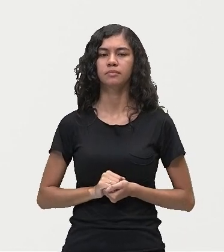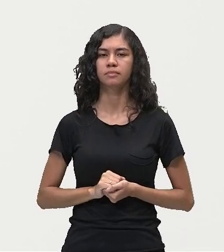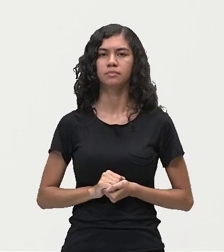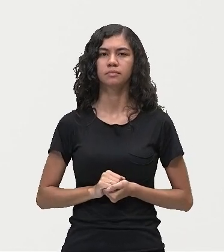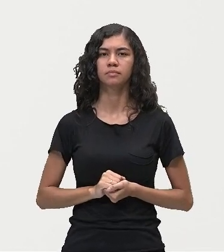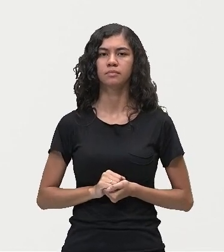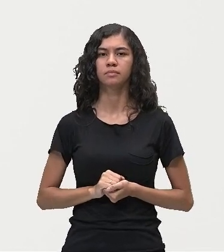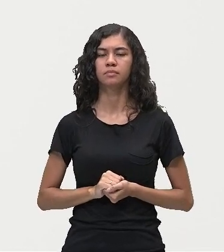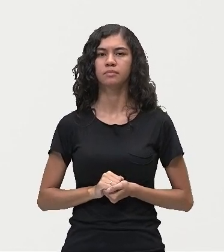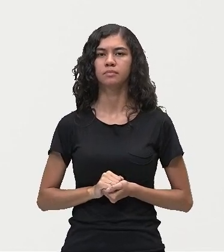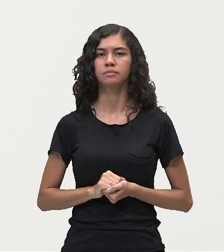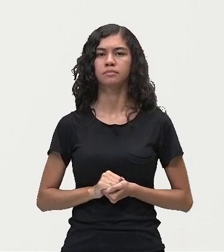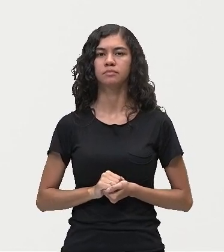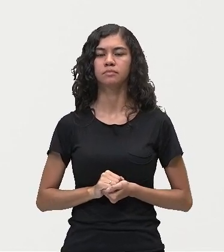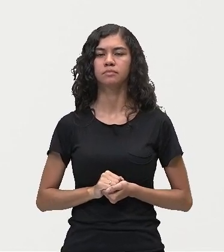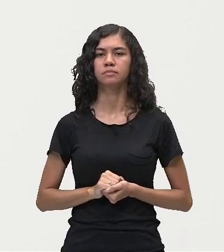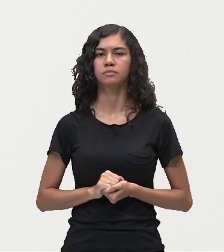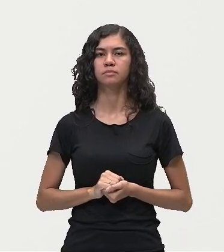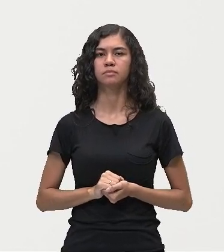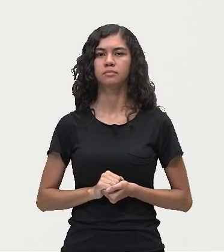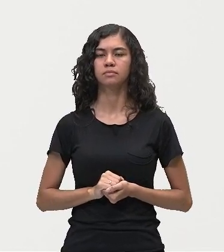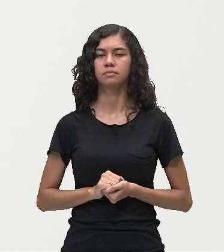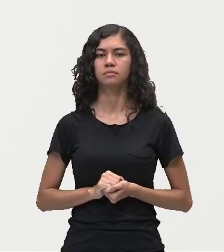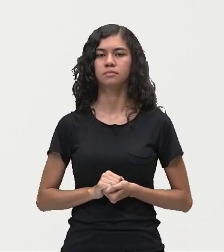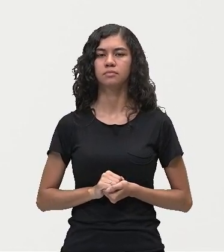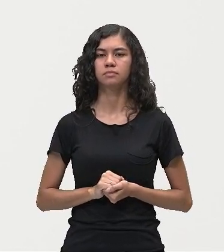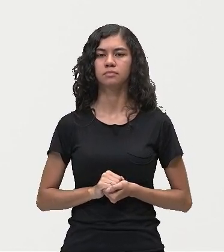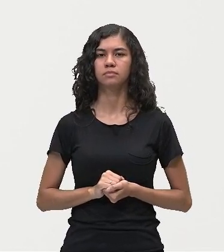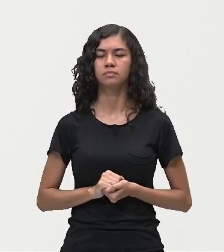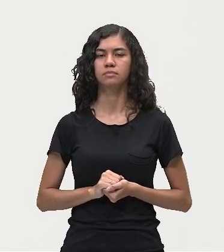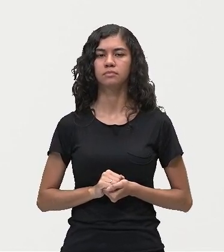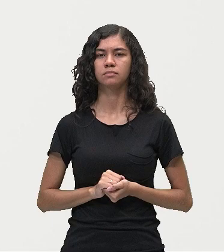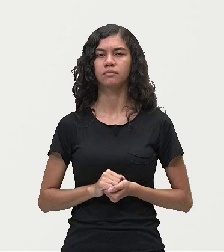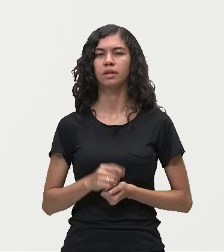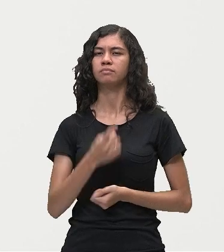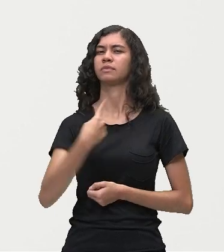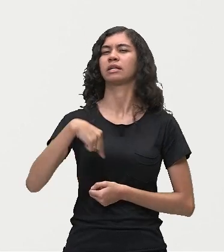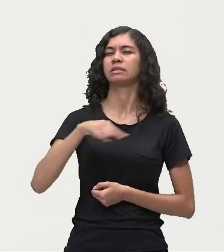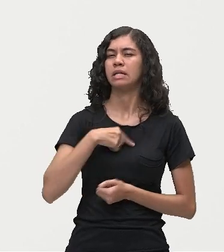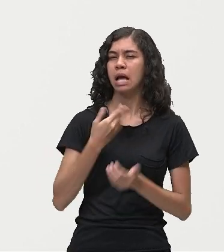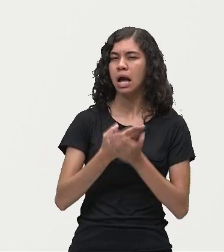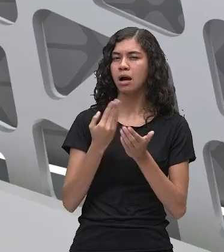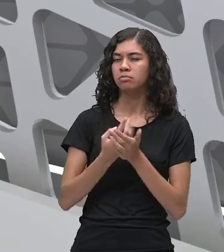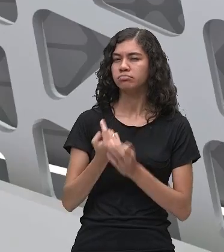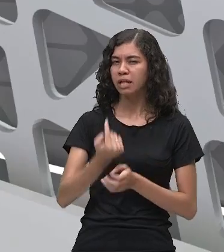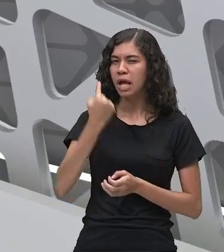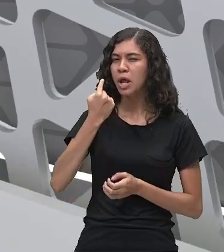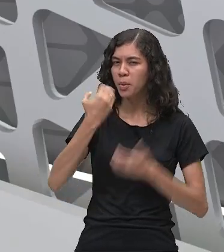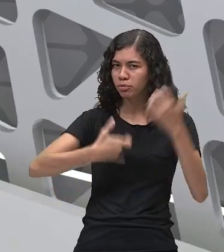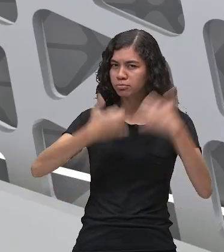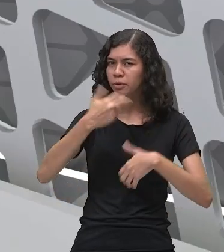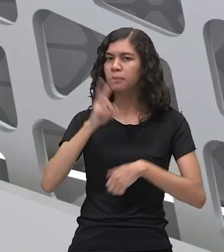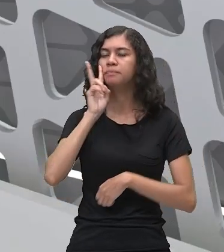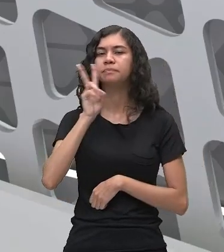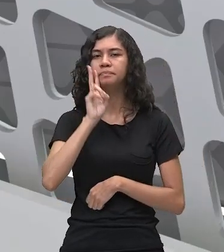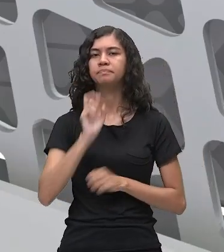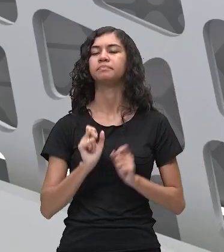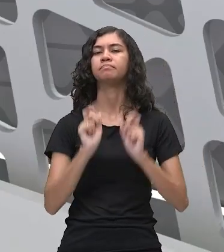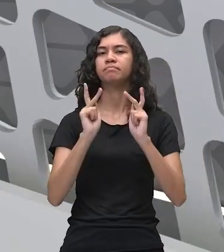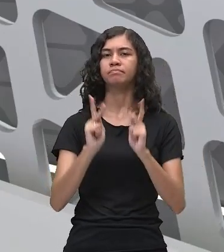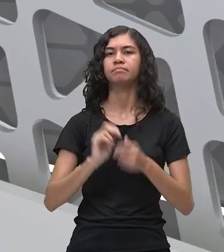falou na nossa aula anterior, beleza?